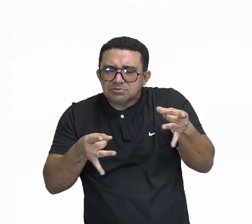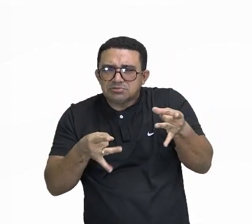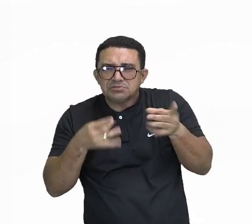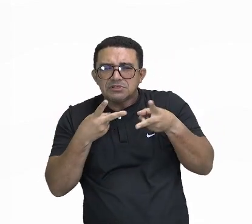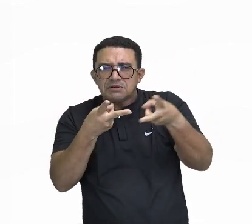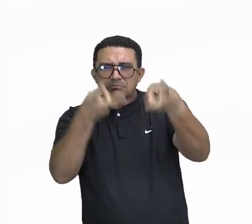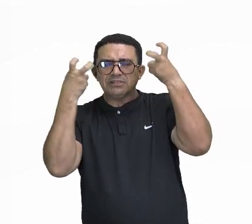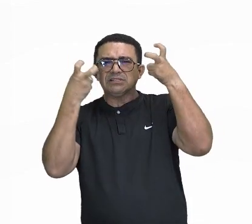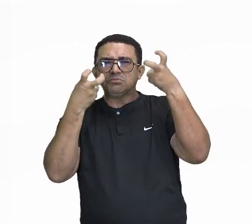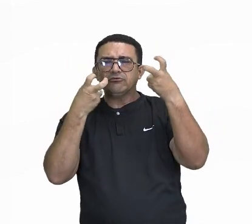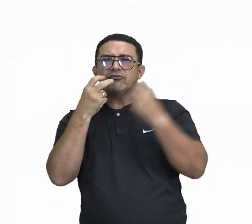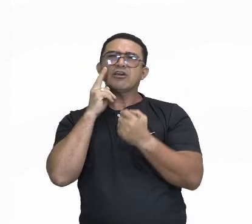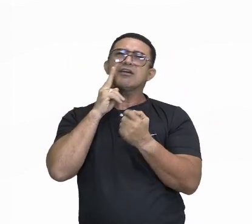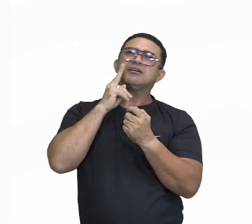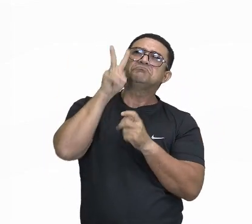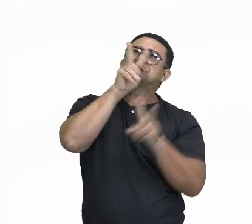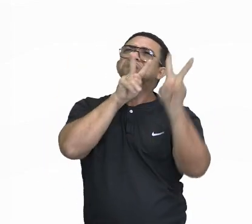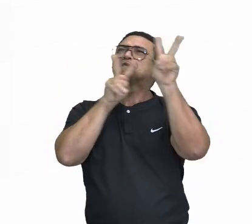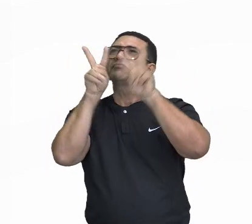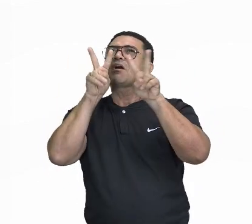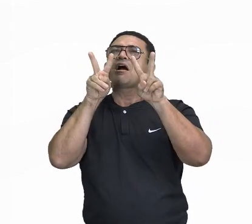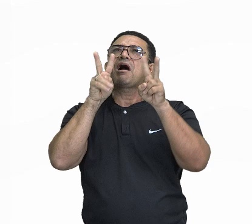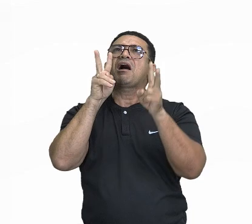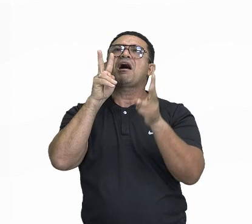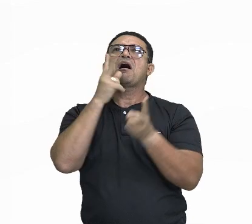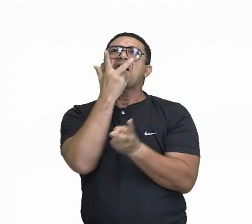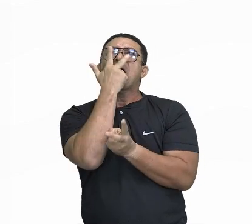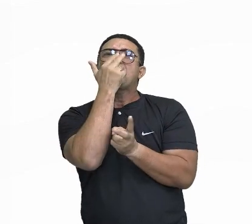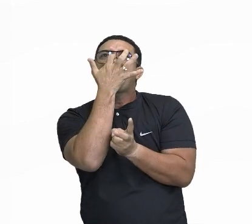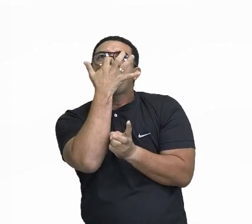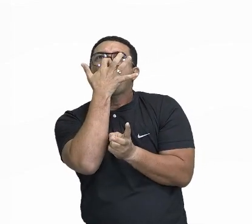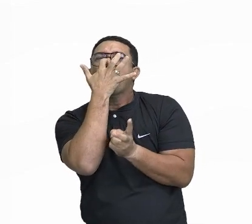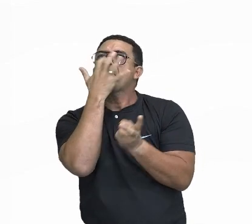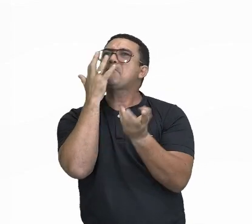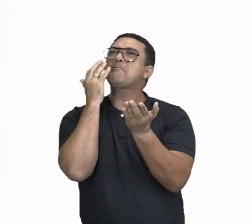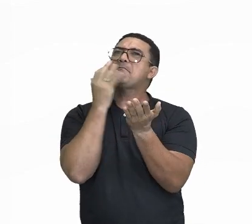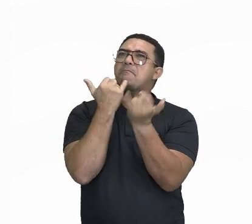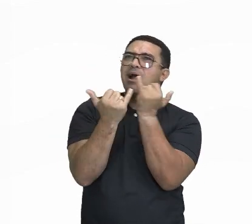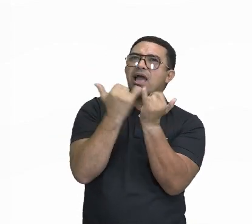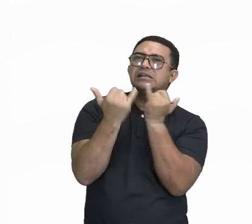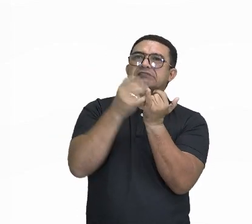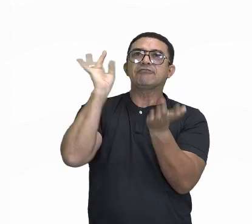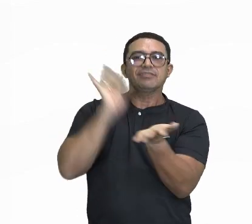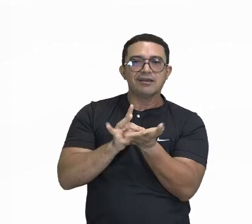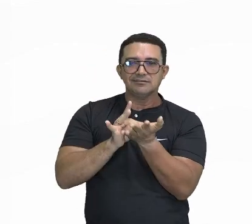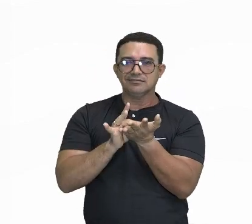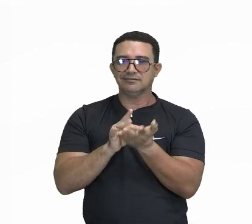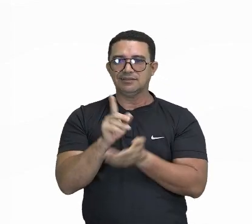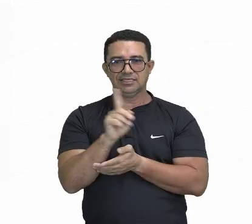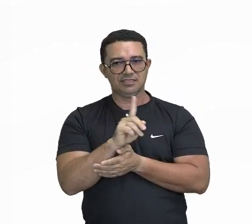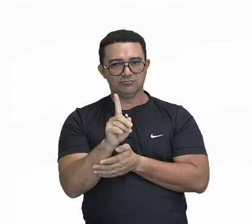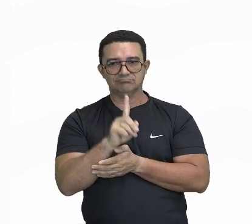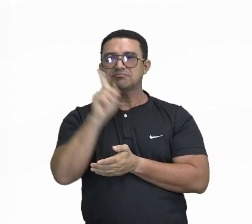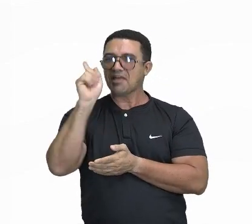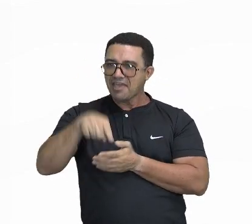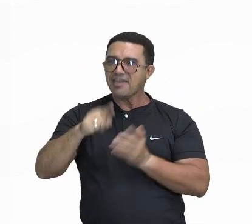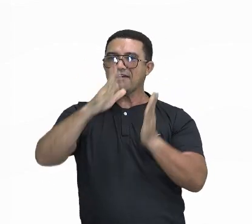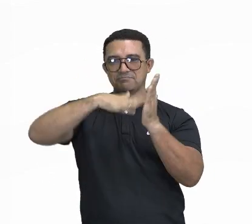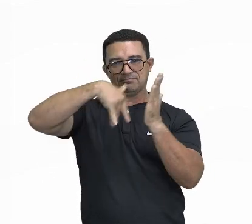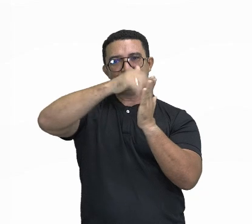uma fotografia, mas é uma pintura, certo? Então, esse artista é